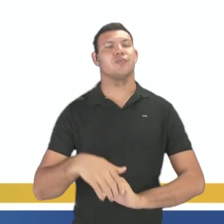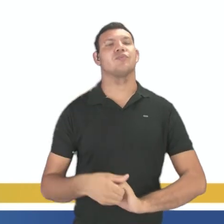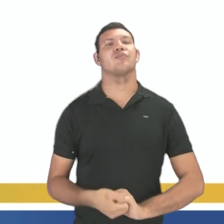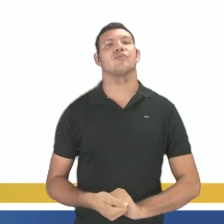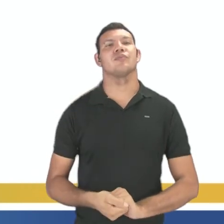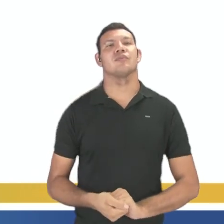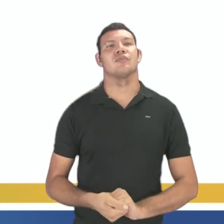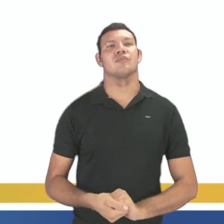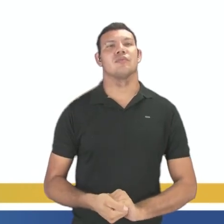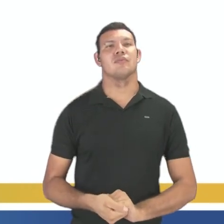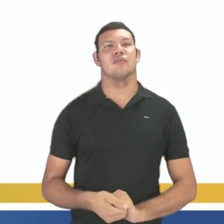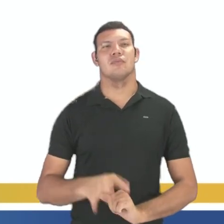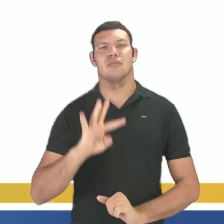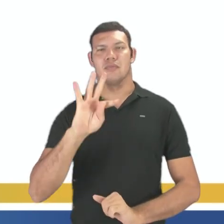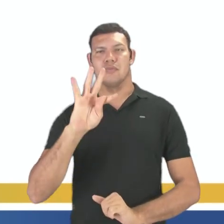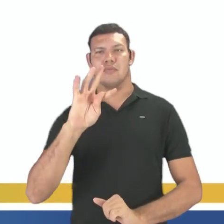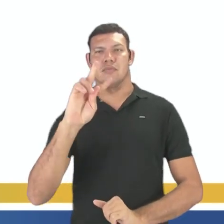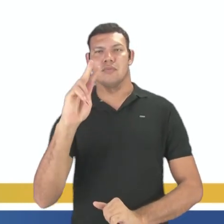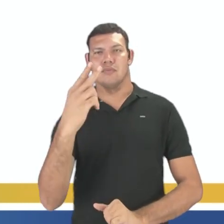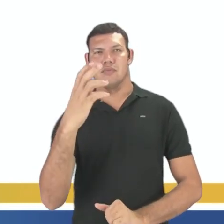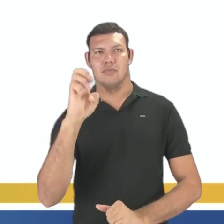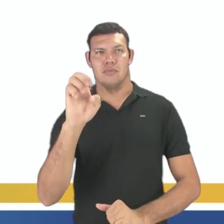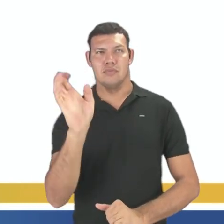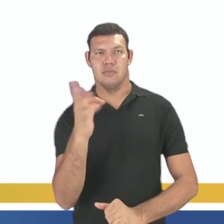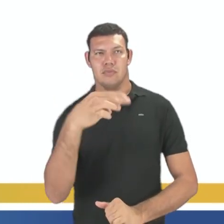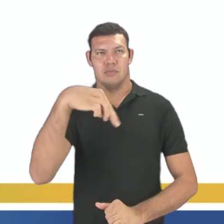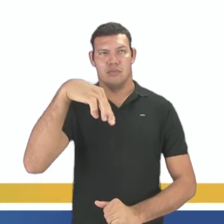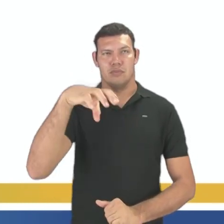the new car is